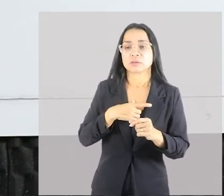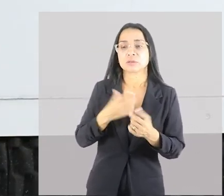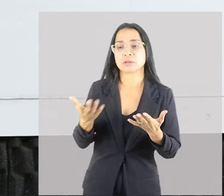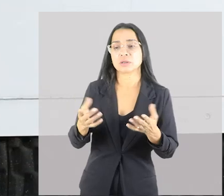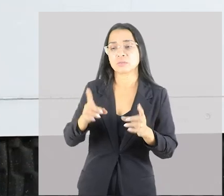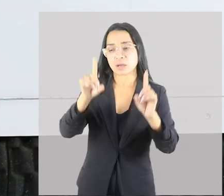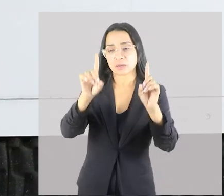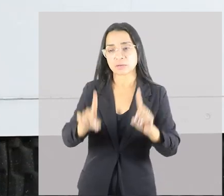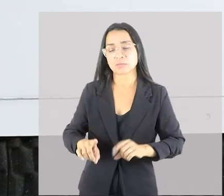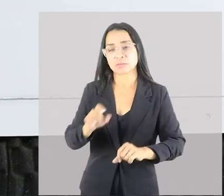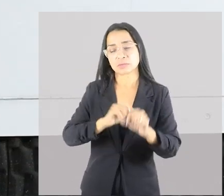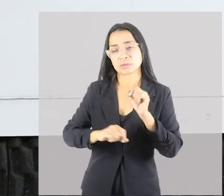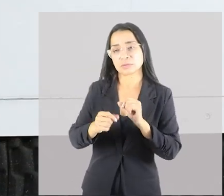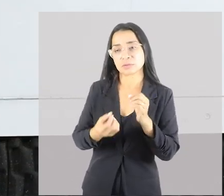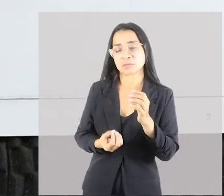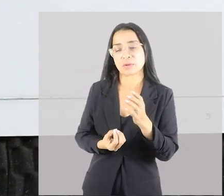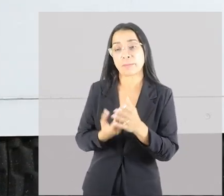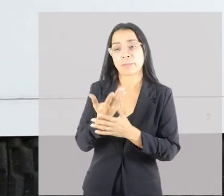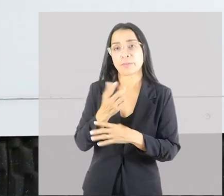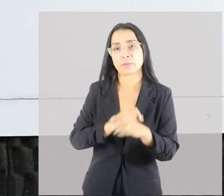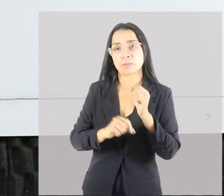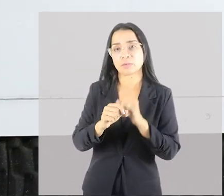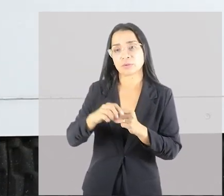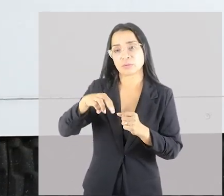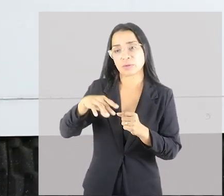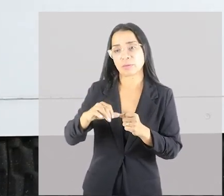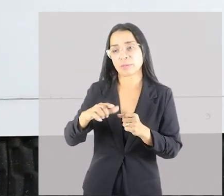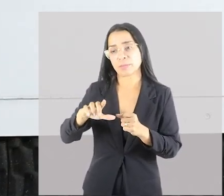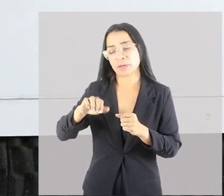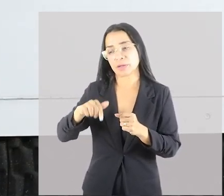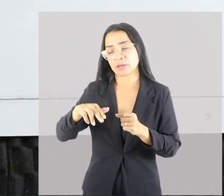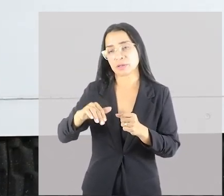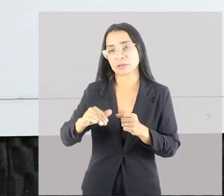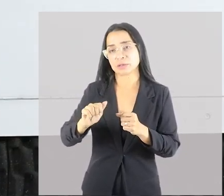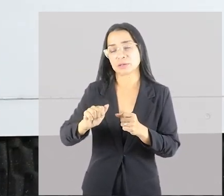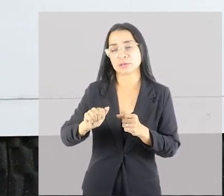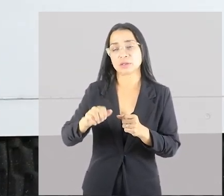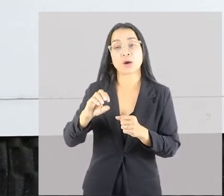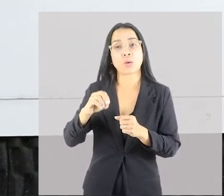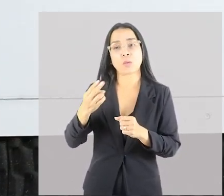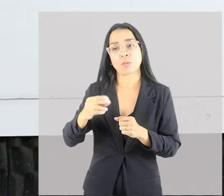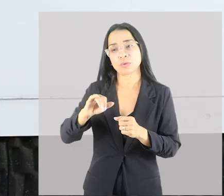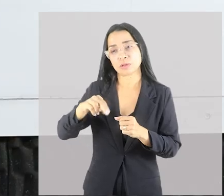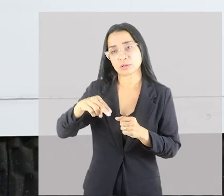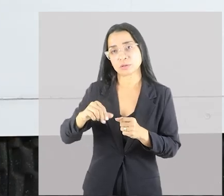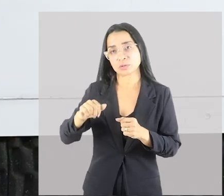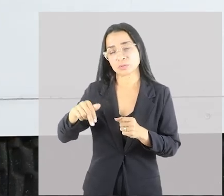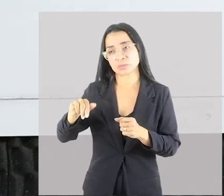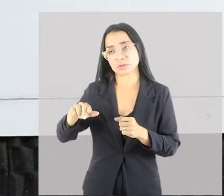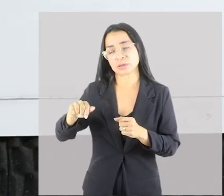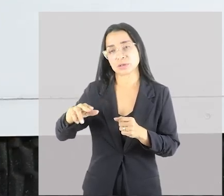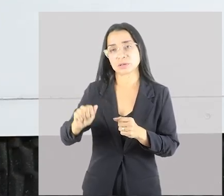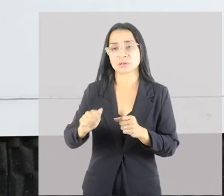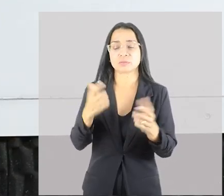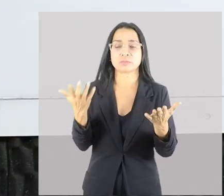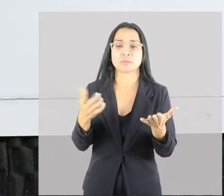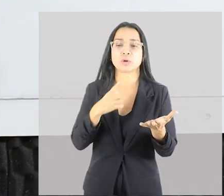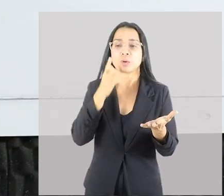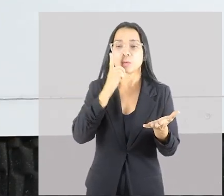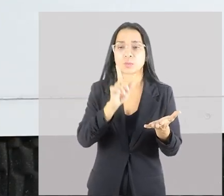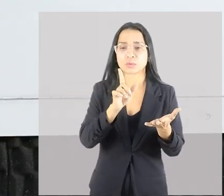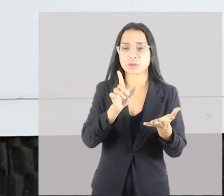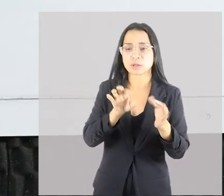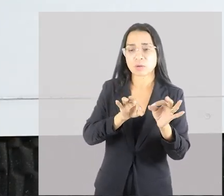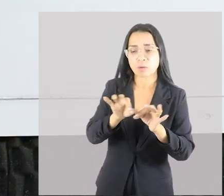da melanina. Eu posso ter uma deficiência na produção da insulina, que é um hormônio proteico. Eu consigo